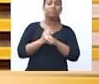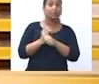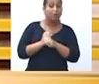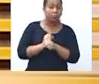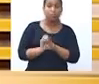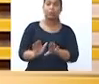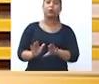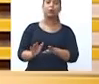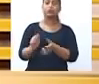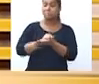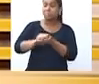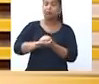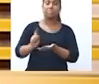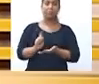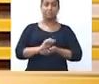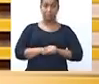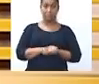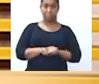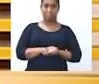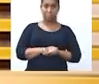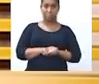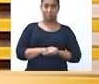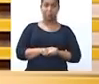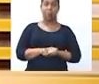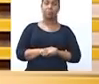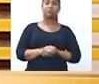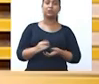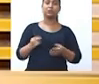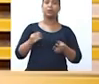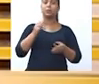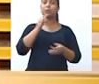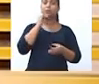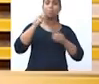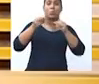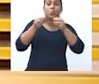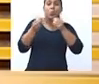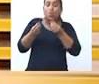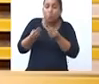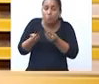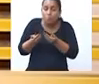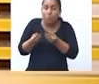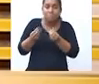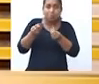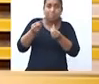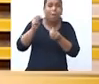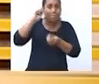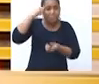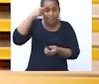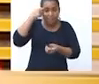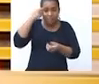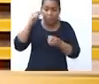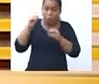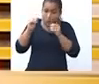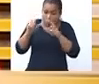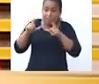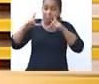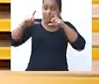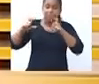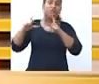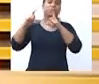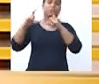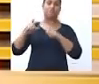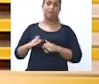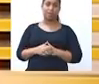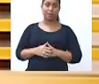ninguém limpar. Olha. E aí você joga um pozinho preto... Colhe aquilo. E você fotografa.